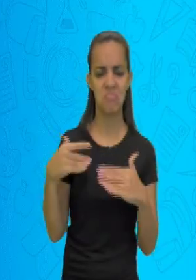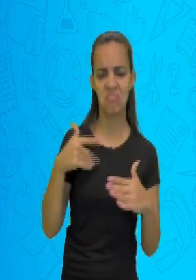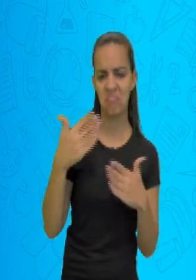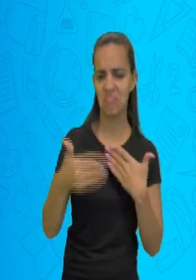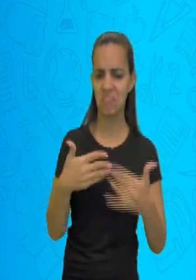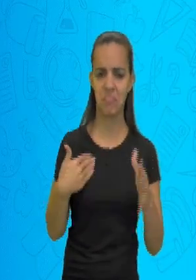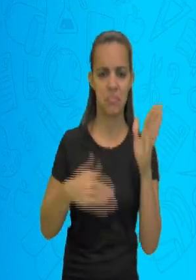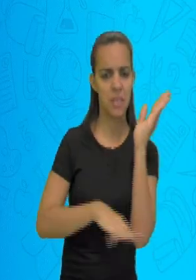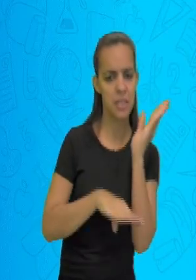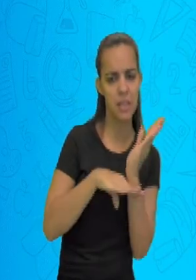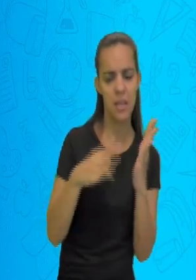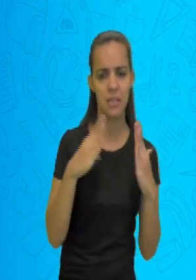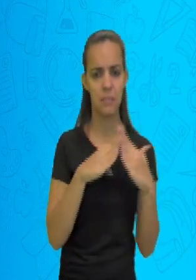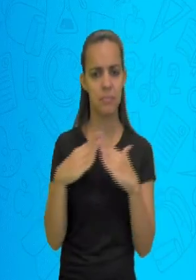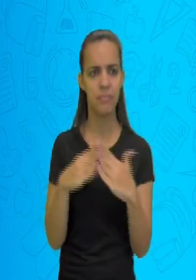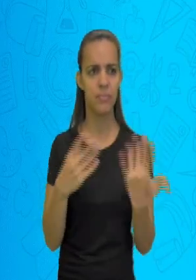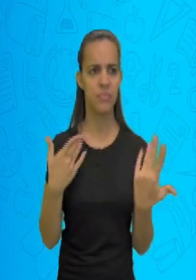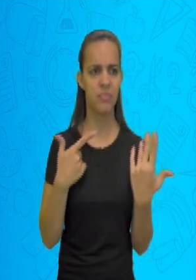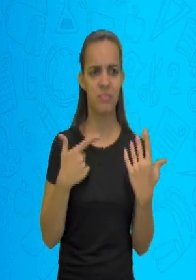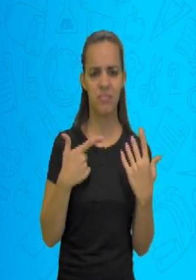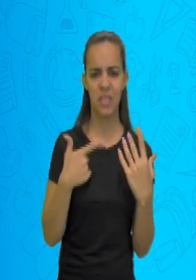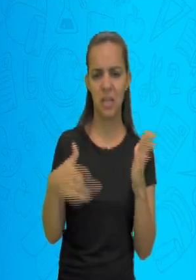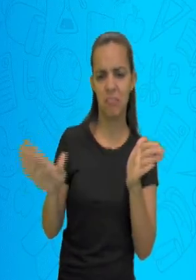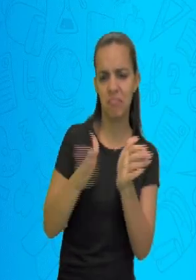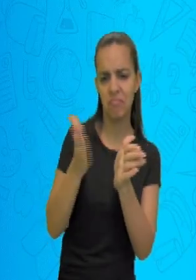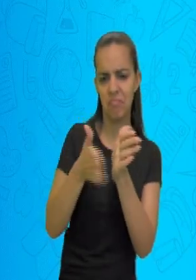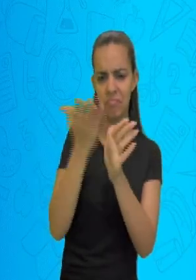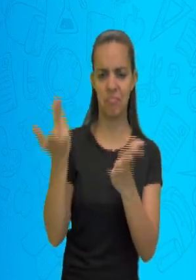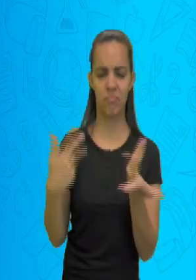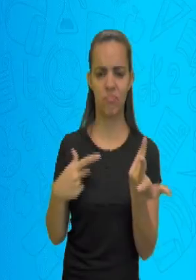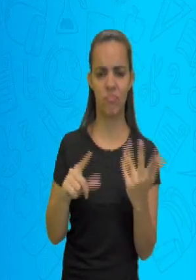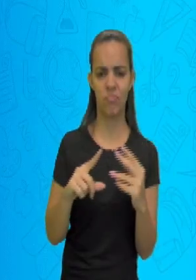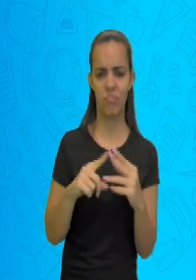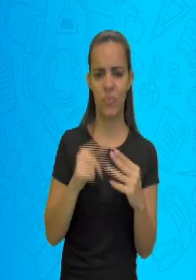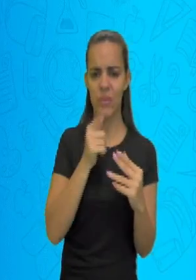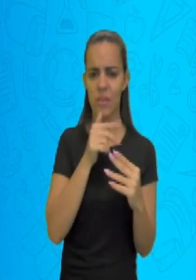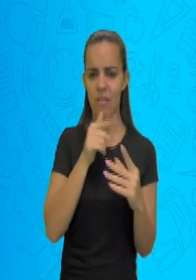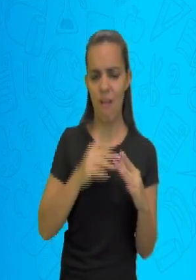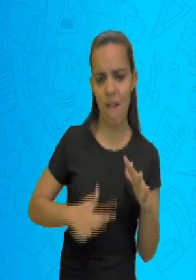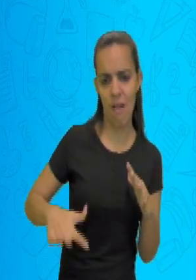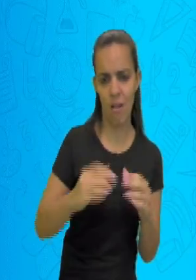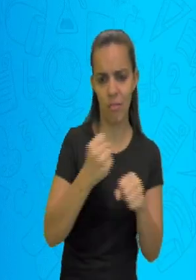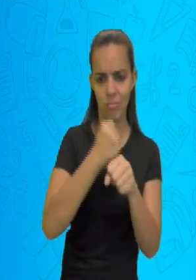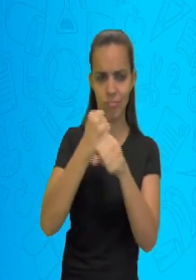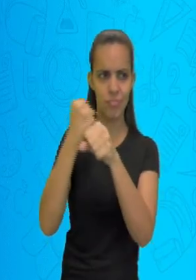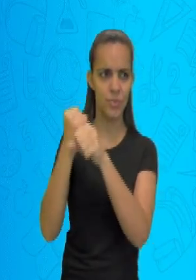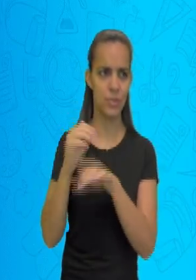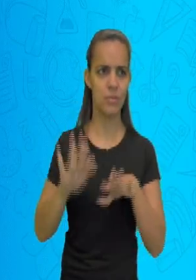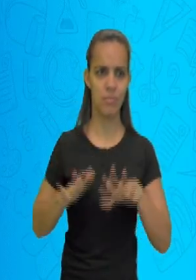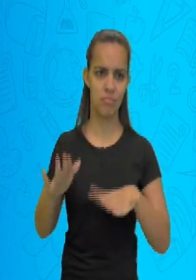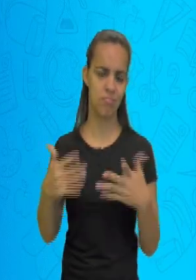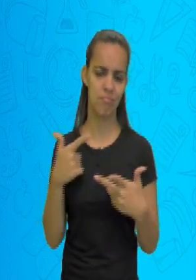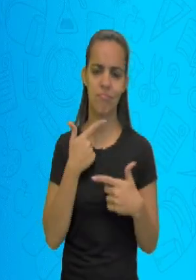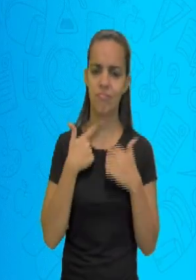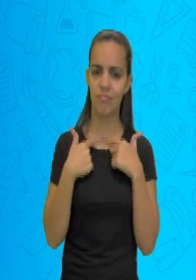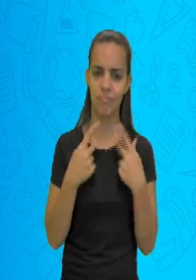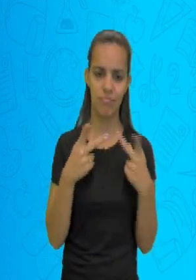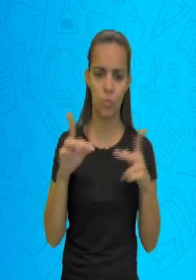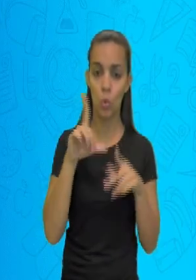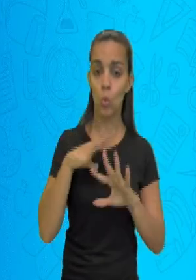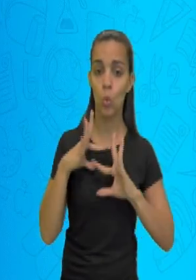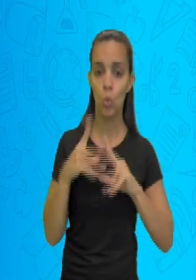casa de pau a pique, seja uma palafita, mas todos nós temos direito a uma